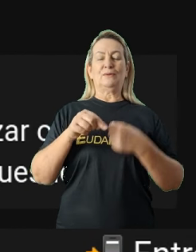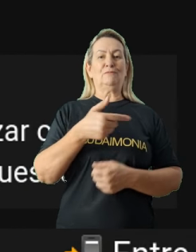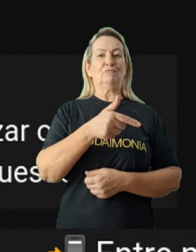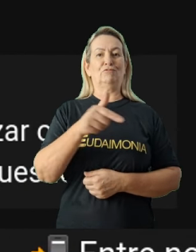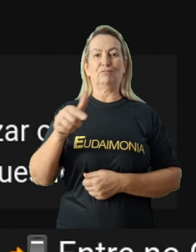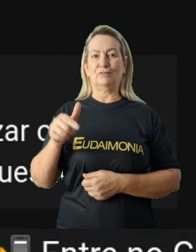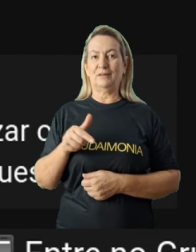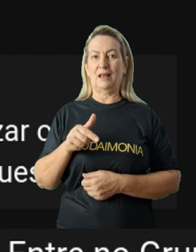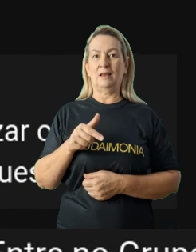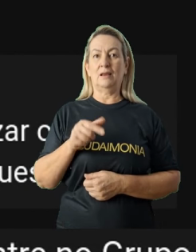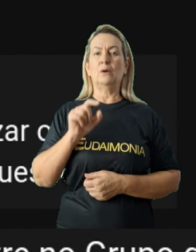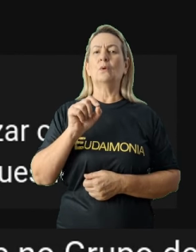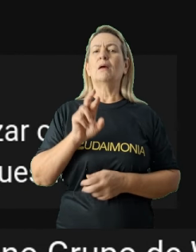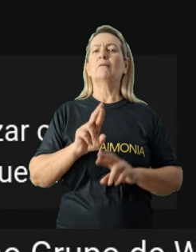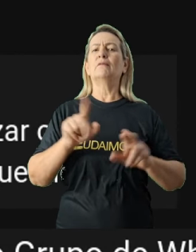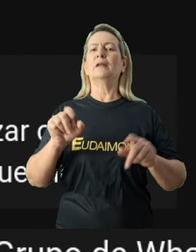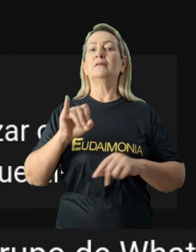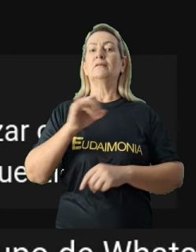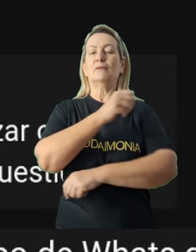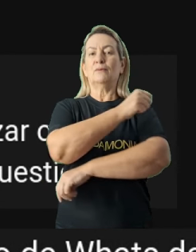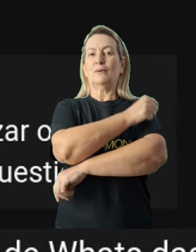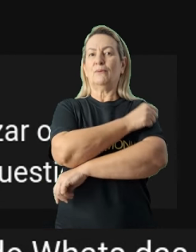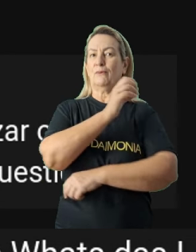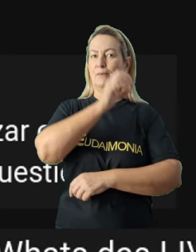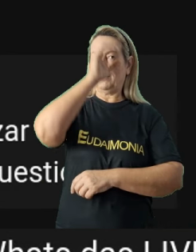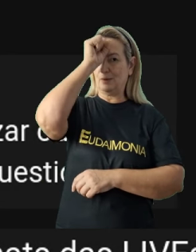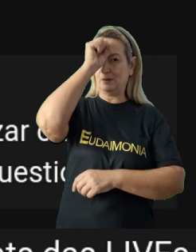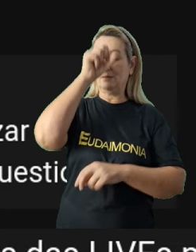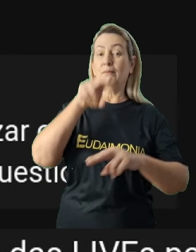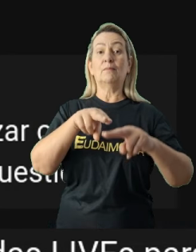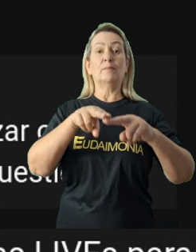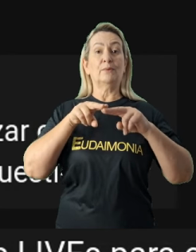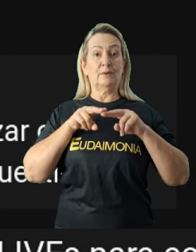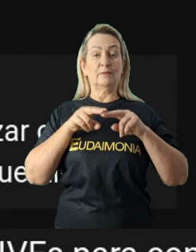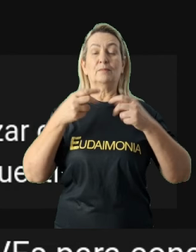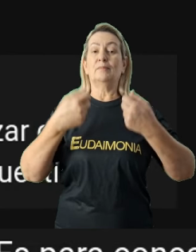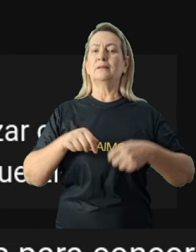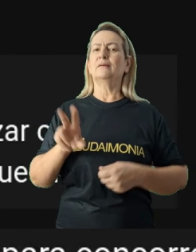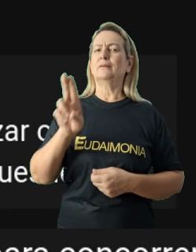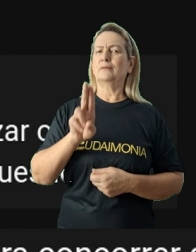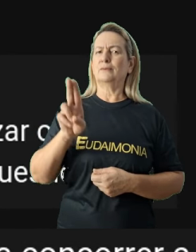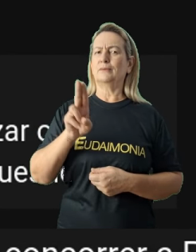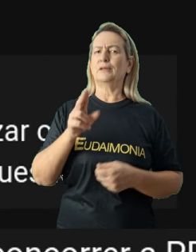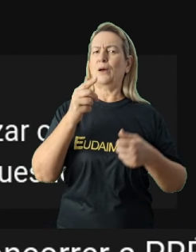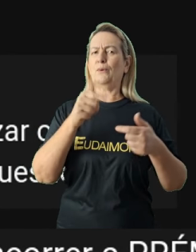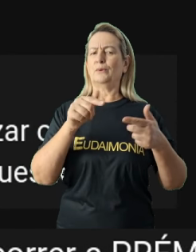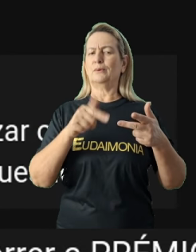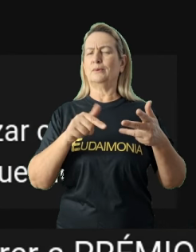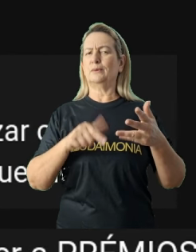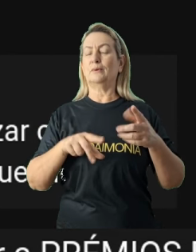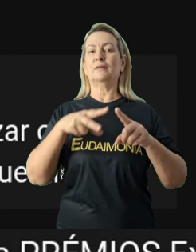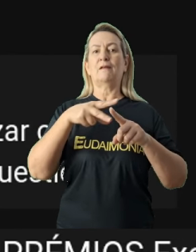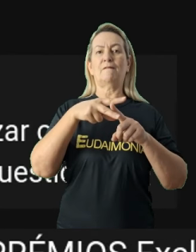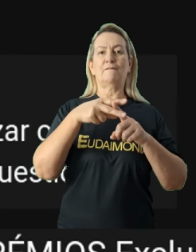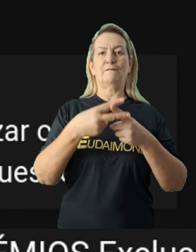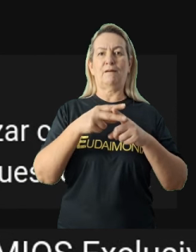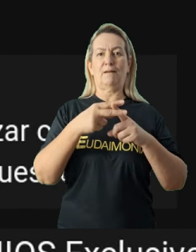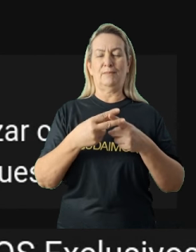sem volta. O diferencial é se o aluno aprendeu. Por isso, será preciso utilizar